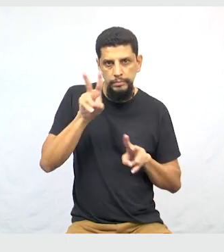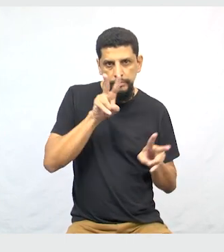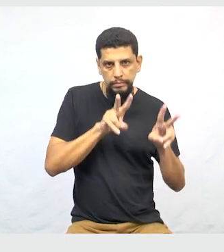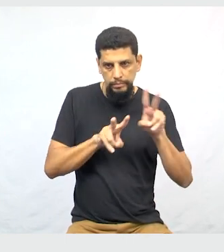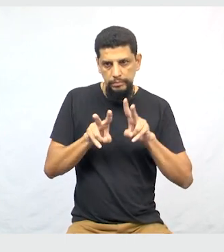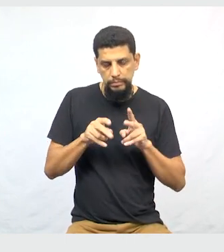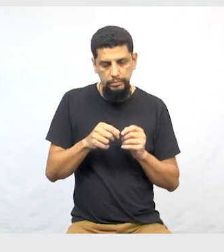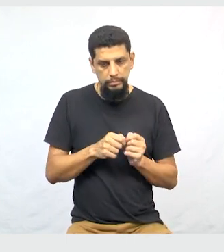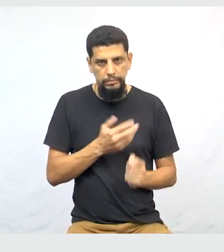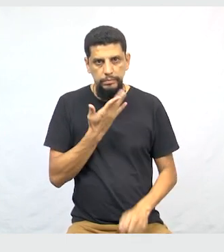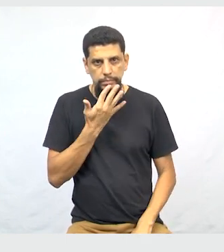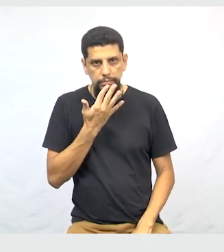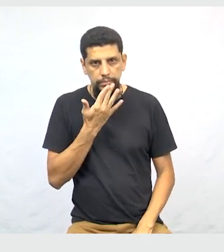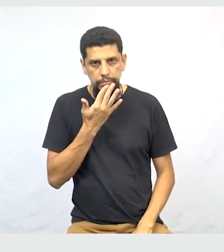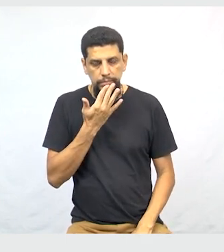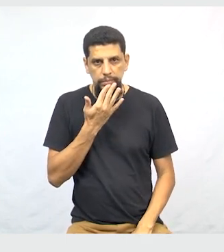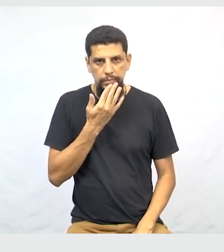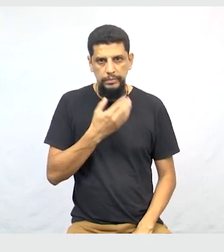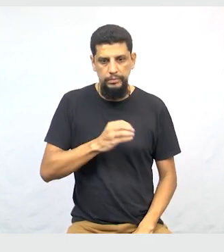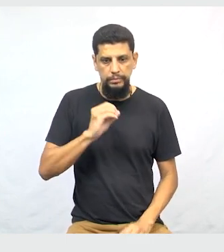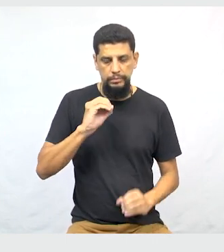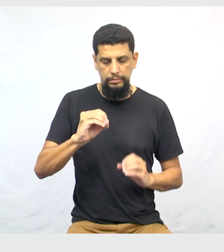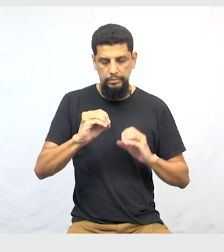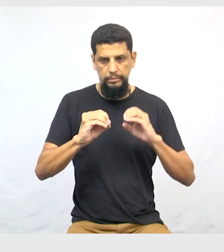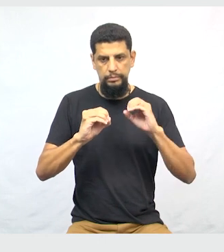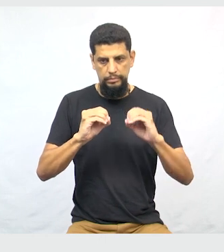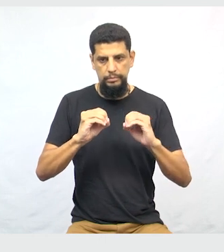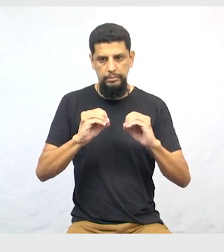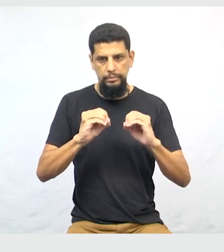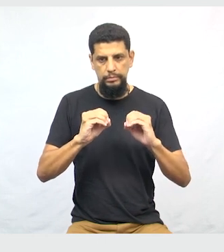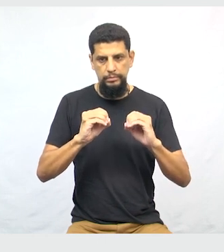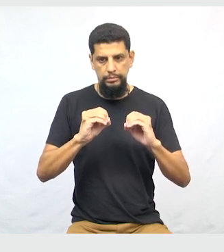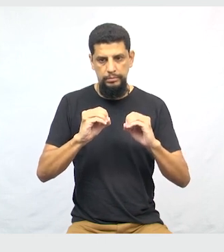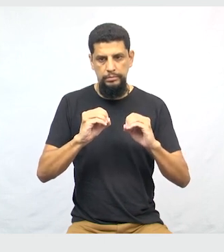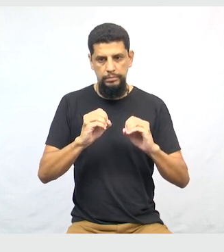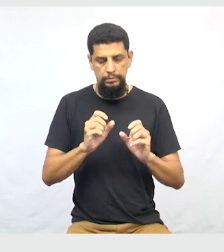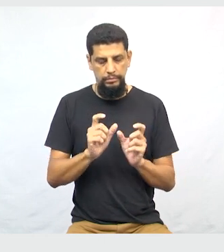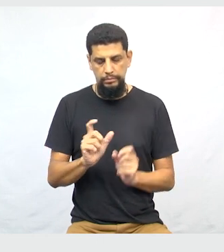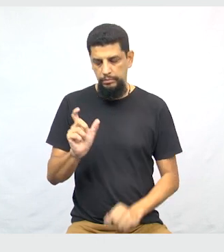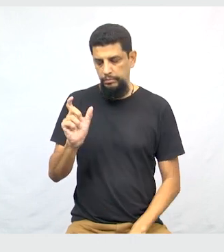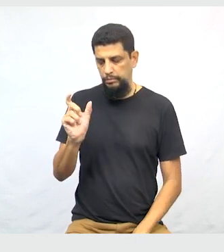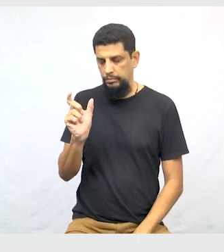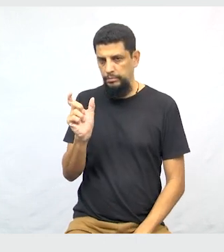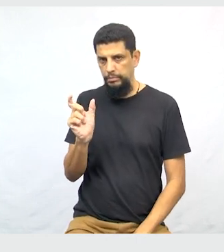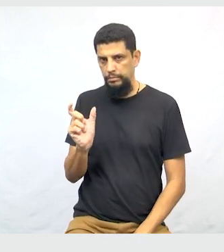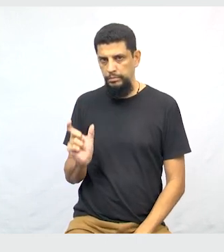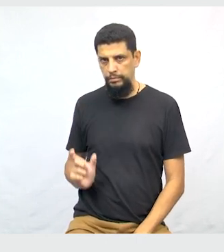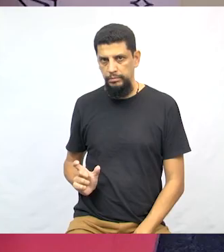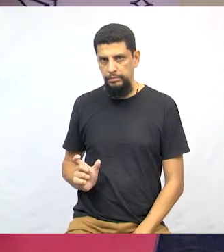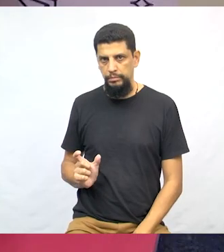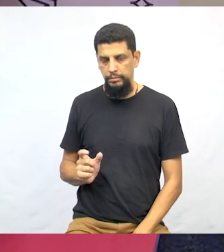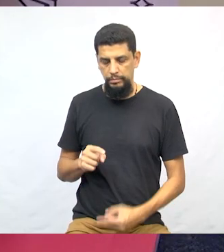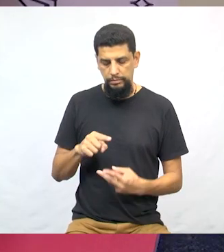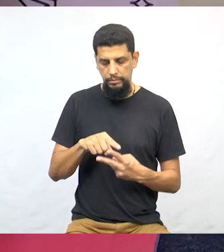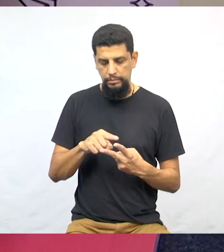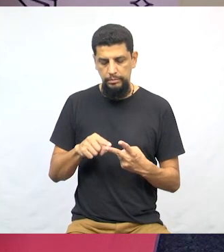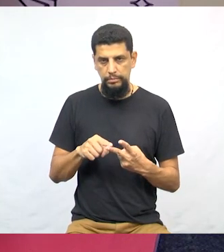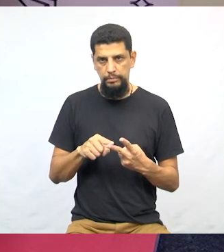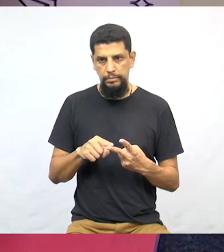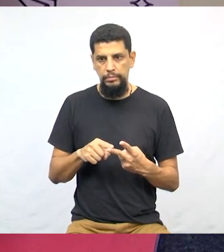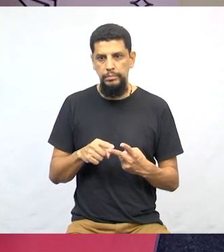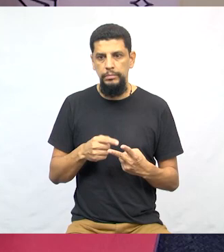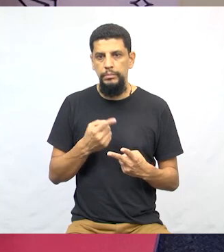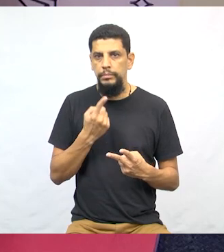olhar ali pelas cores das bolinhas que nós temos naquele retângulo ali do lado. Isso. Nós temos duas